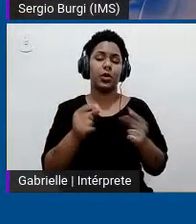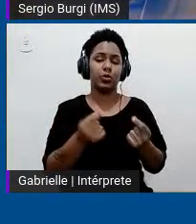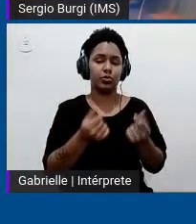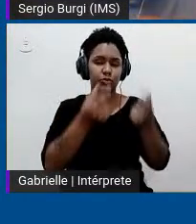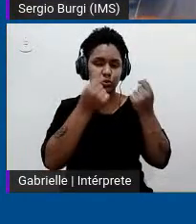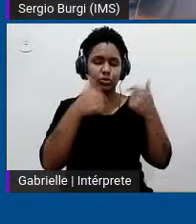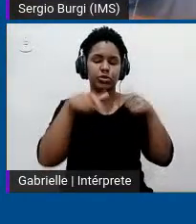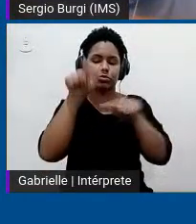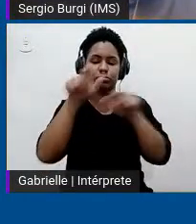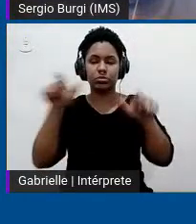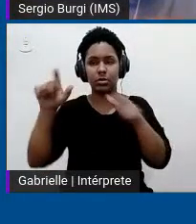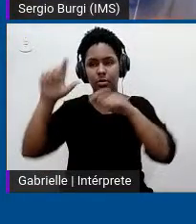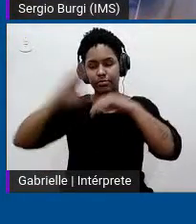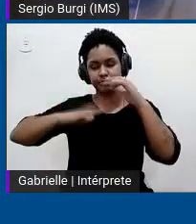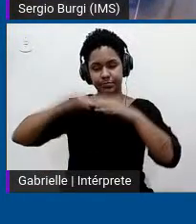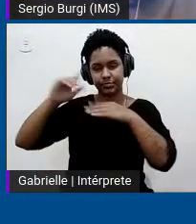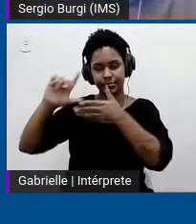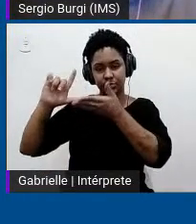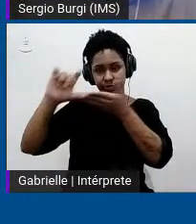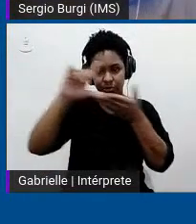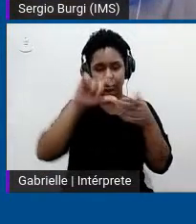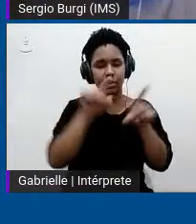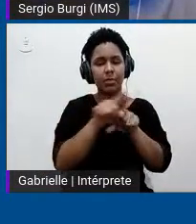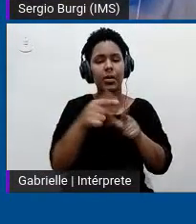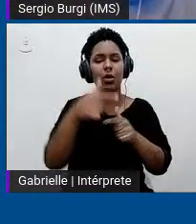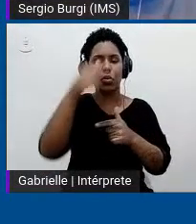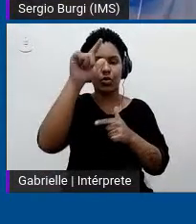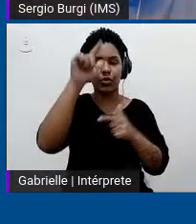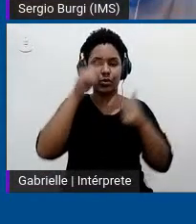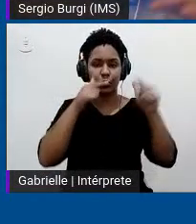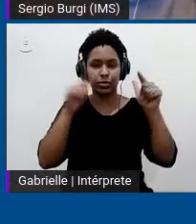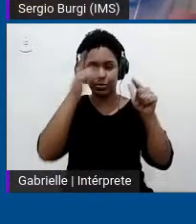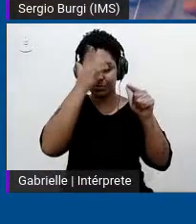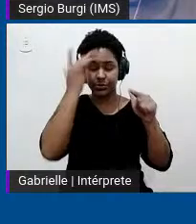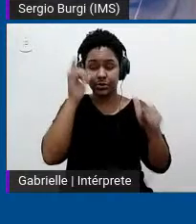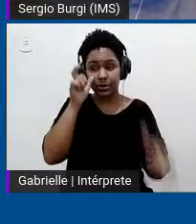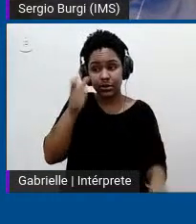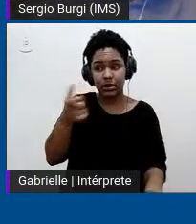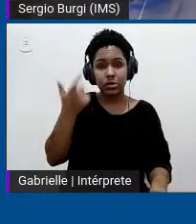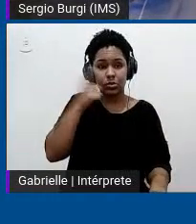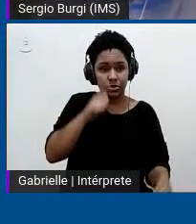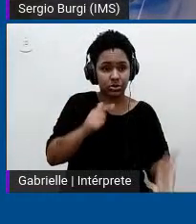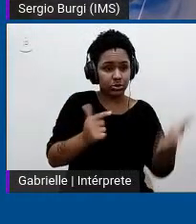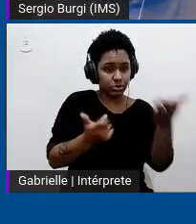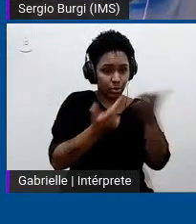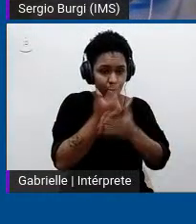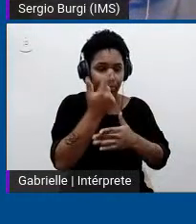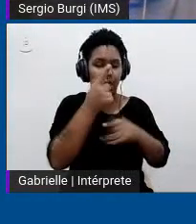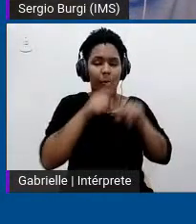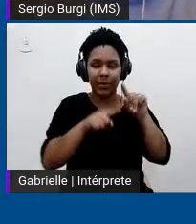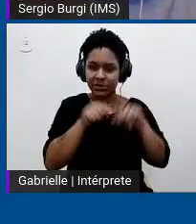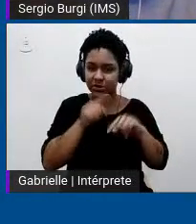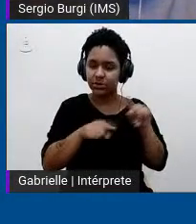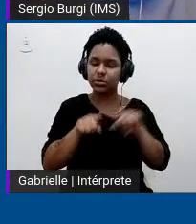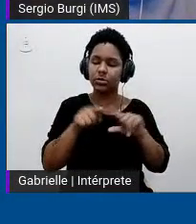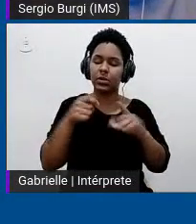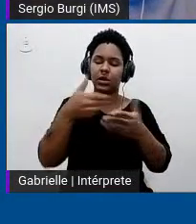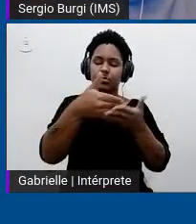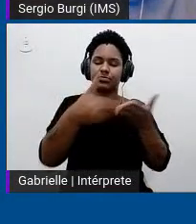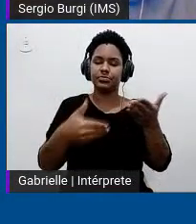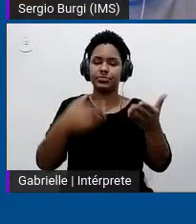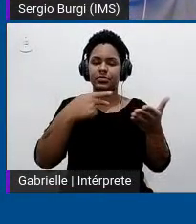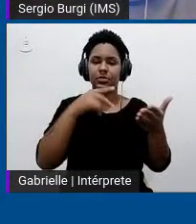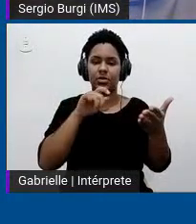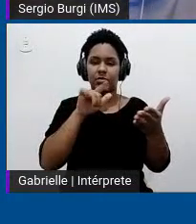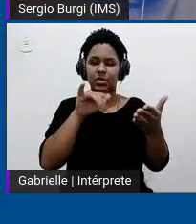fotógrafos ou os outros interessados pudessem adquirir o cinematógrafo, adquirir películas, né, em